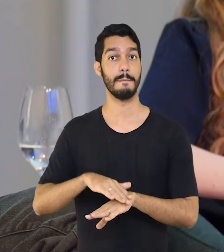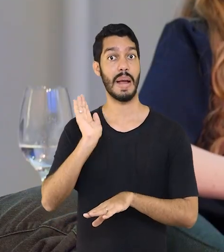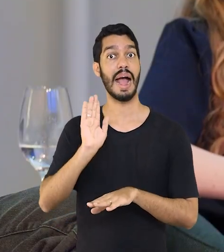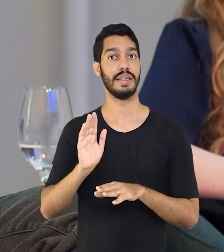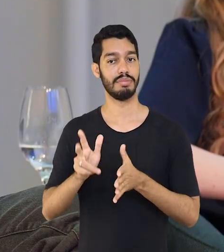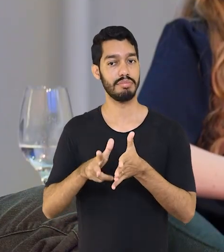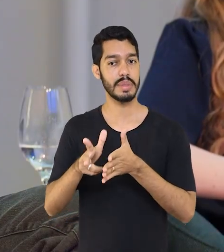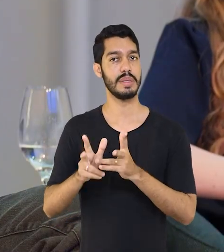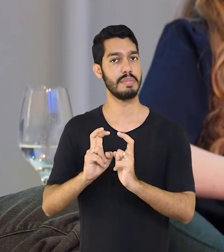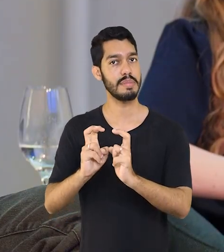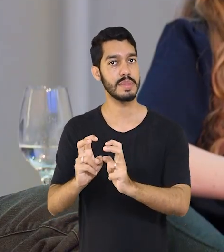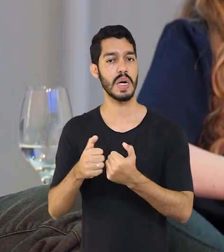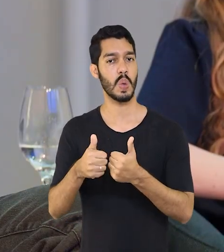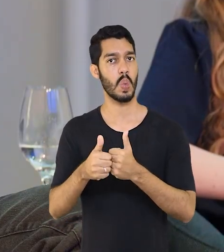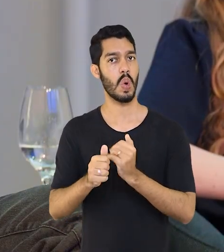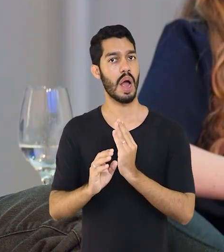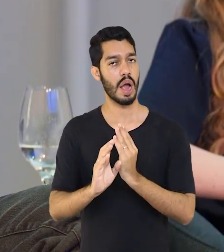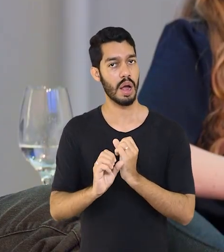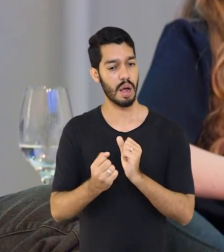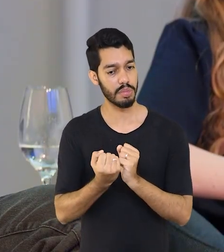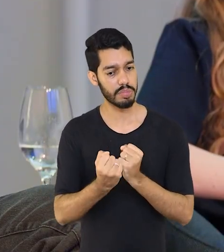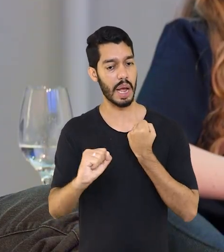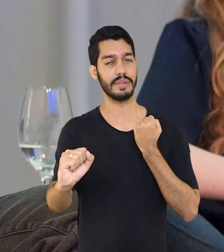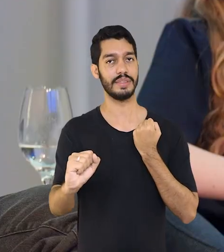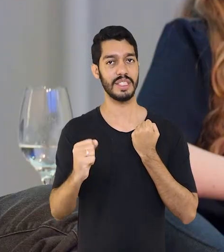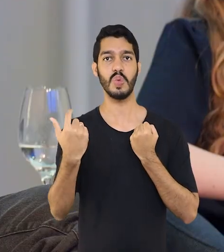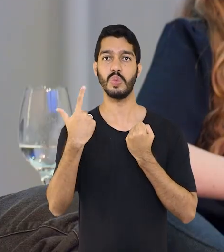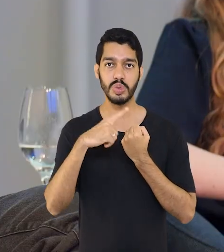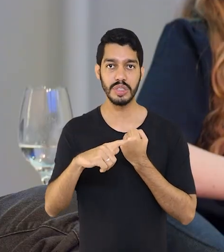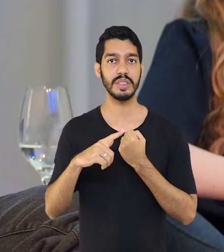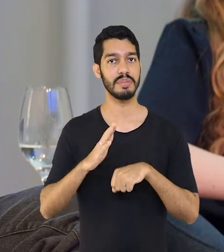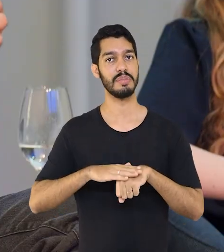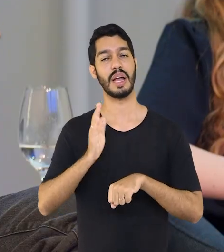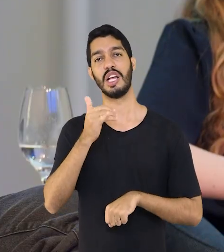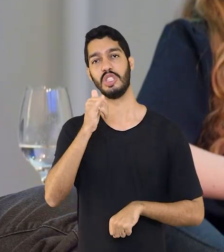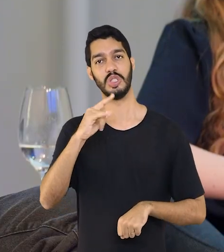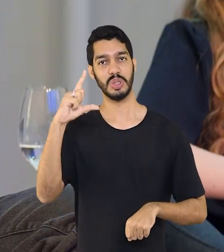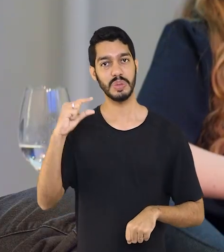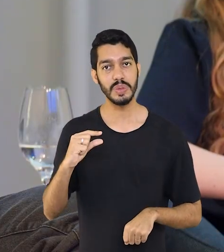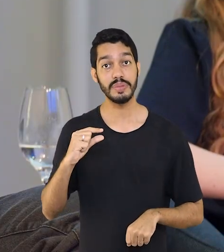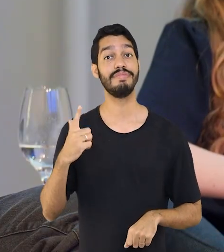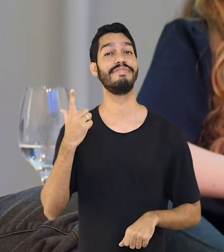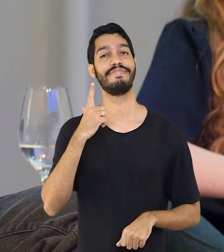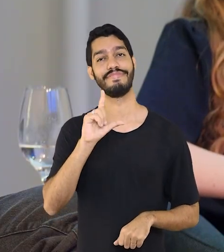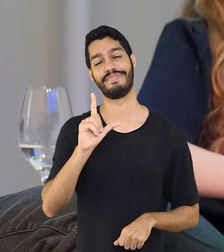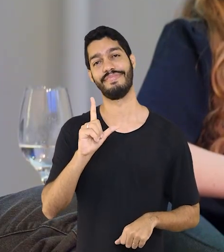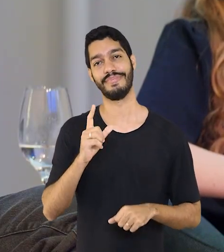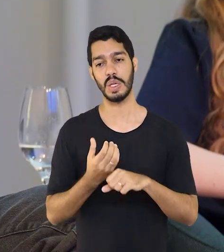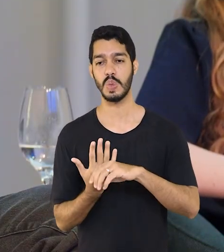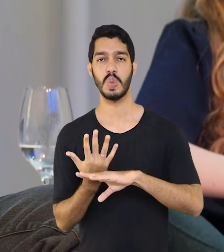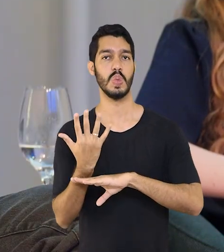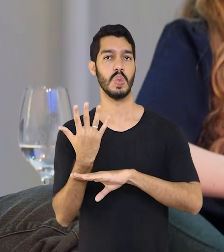de massa, transformando as cidades de maneira eficientemente energética, a gente consegue